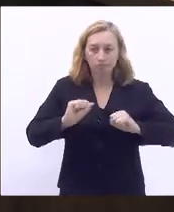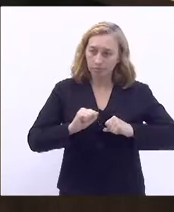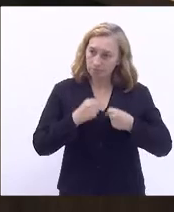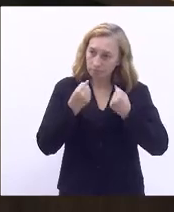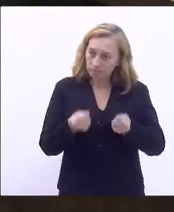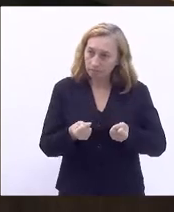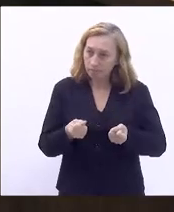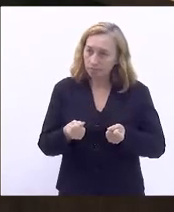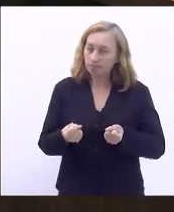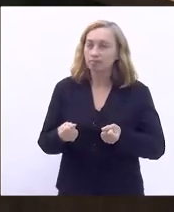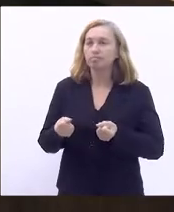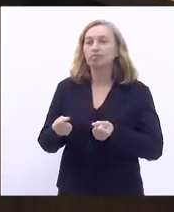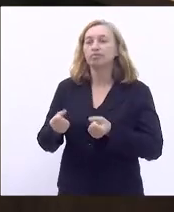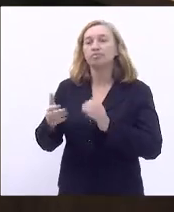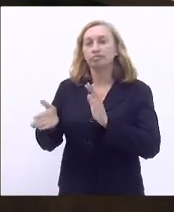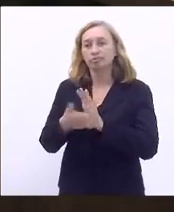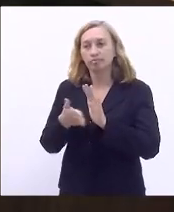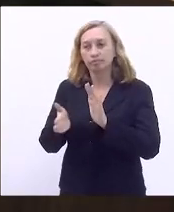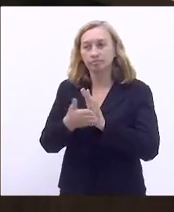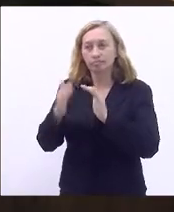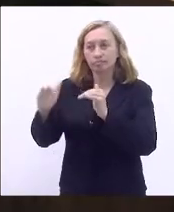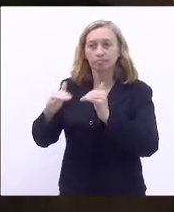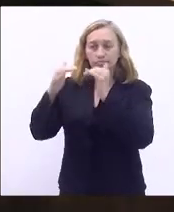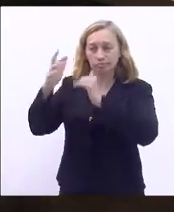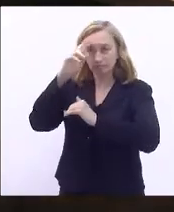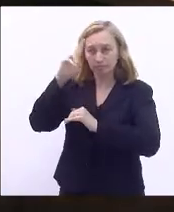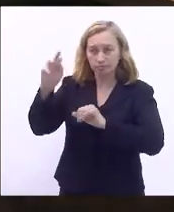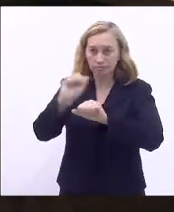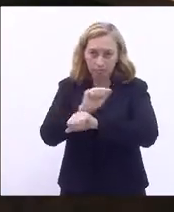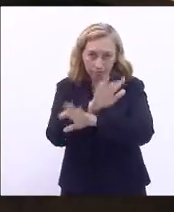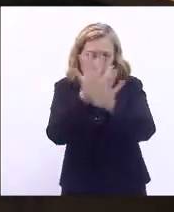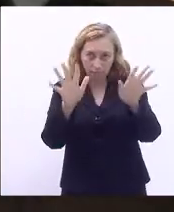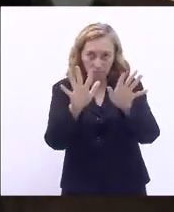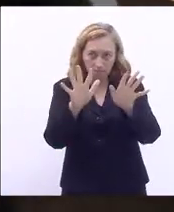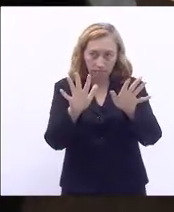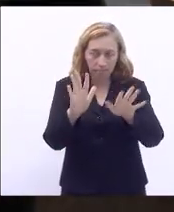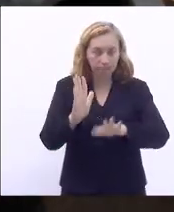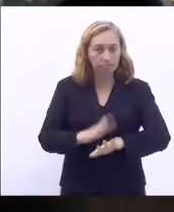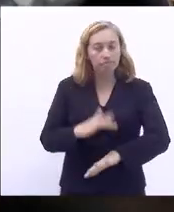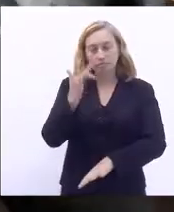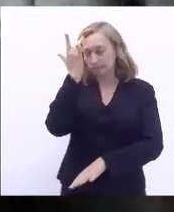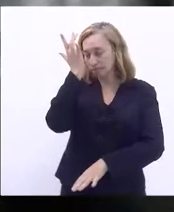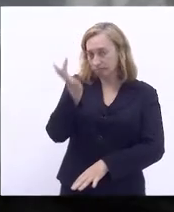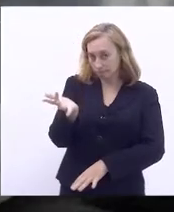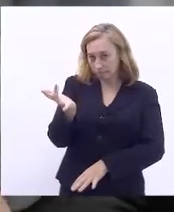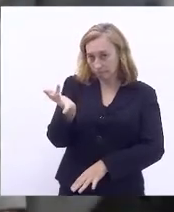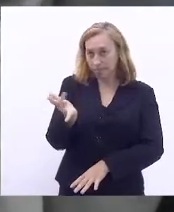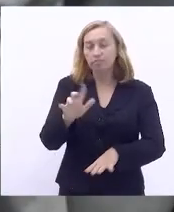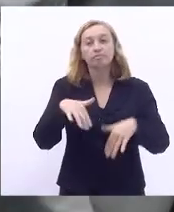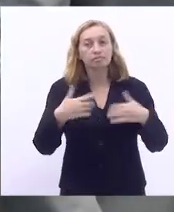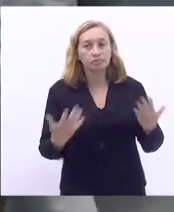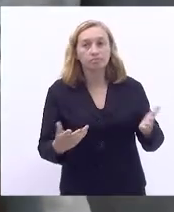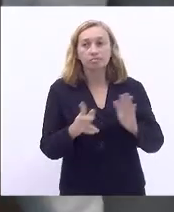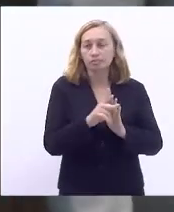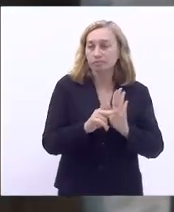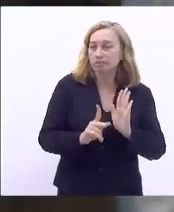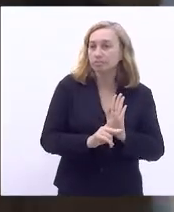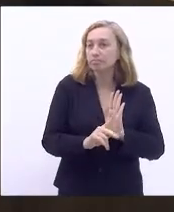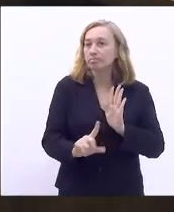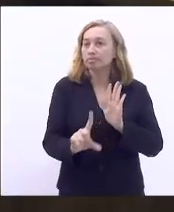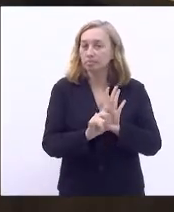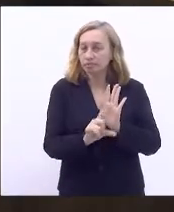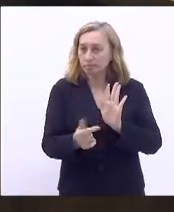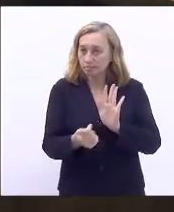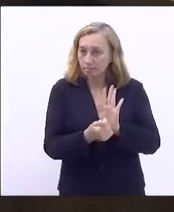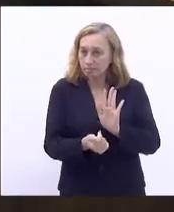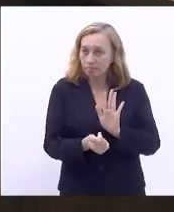essa proposta, que é transparente, fica muito mais fácil. Então, esse projeto de lei,